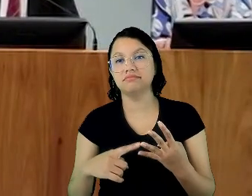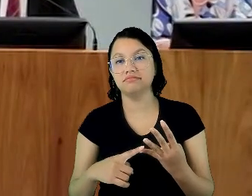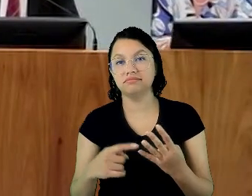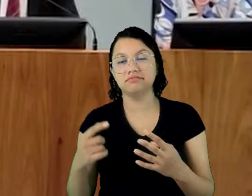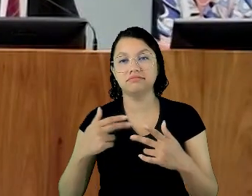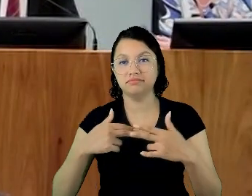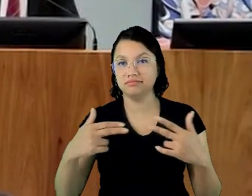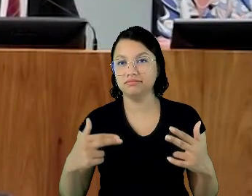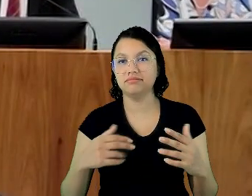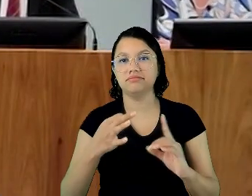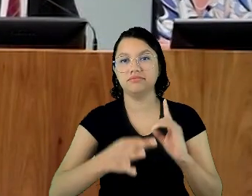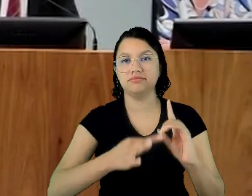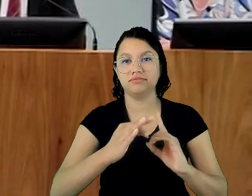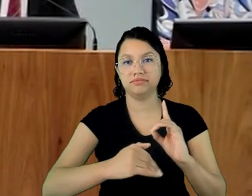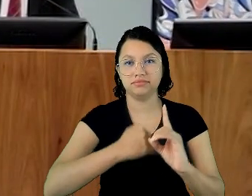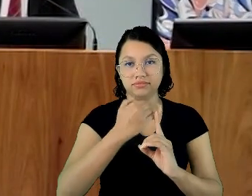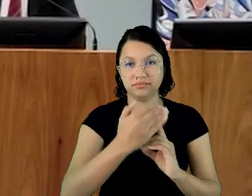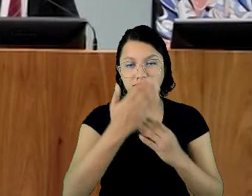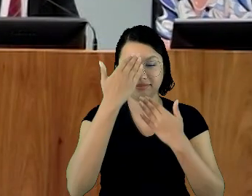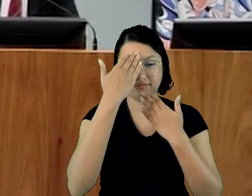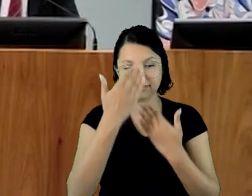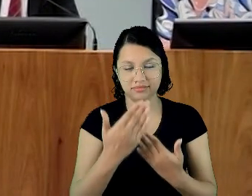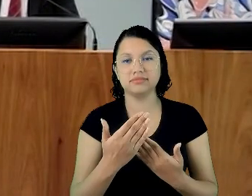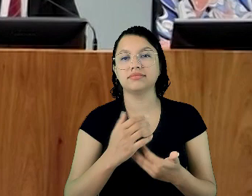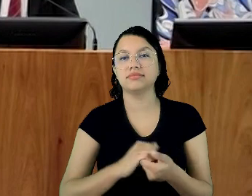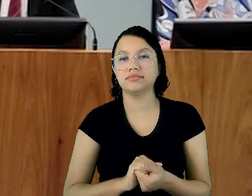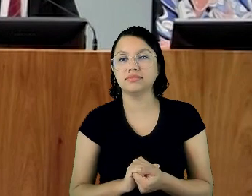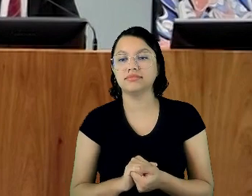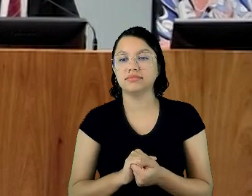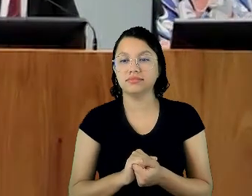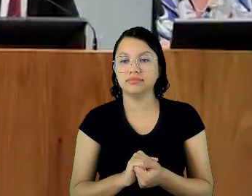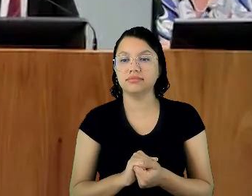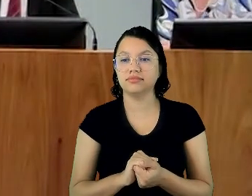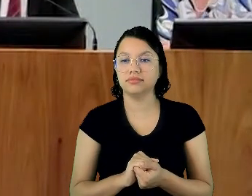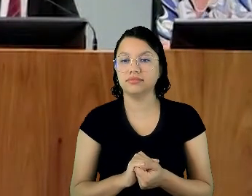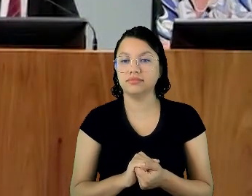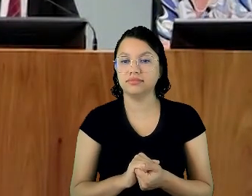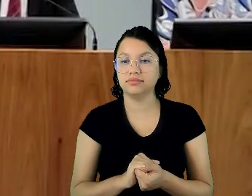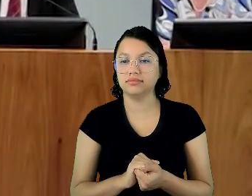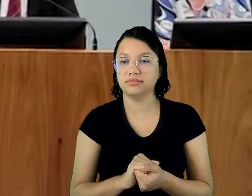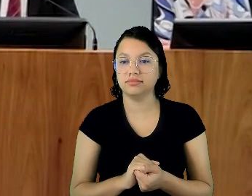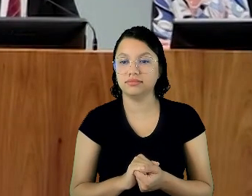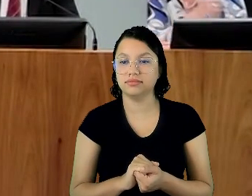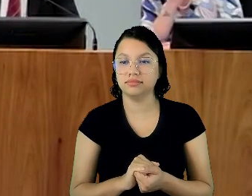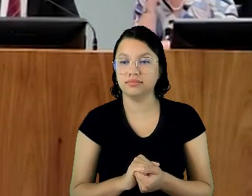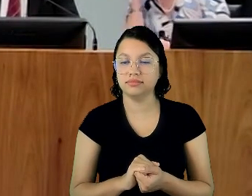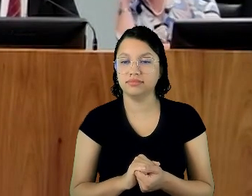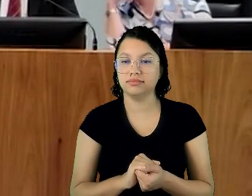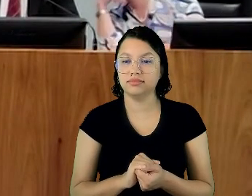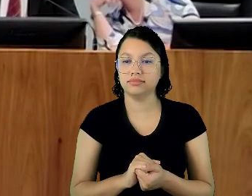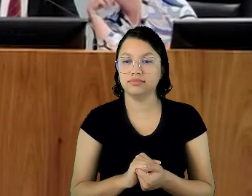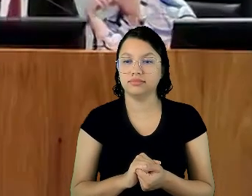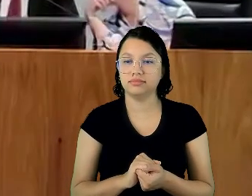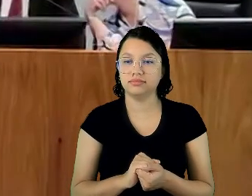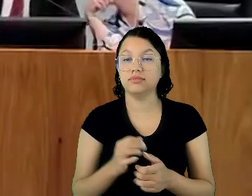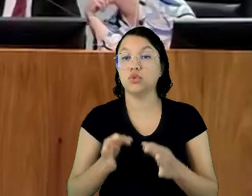doutora Marisa Cúcio, juiz auxiliar da presidência, o juiz Paulo Sarno, Fernando,